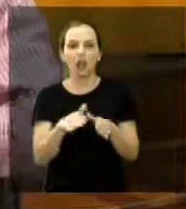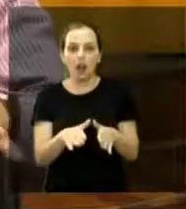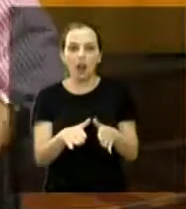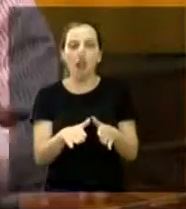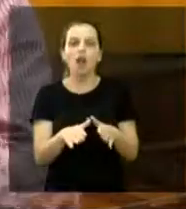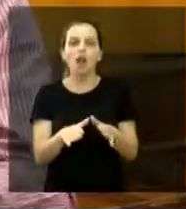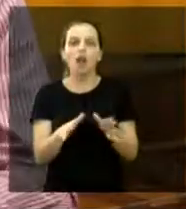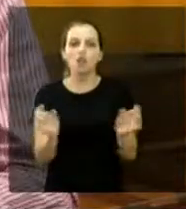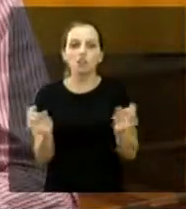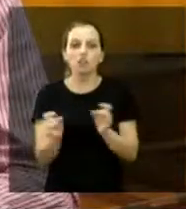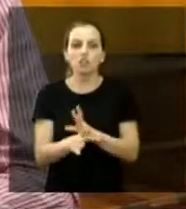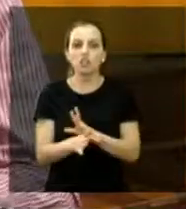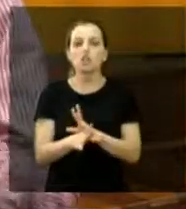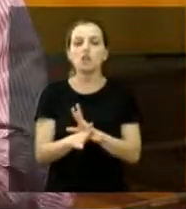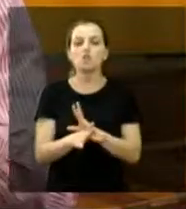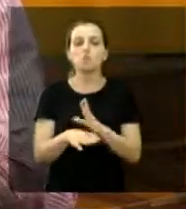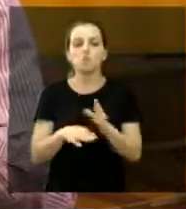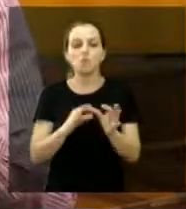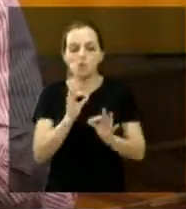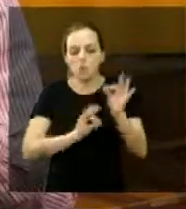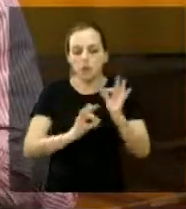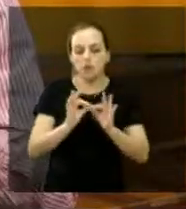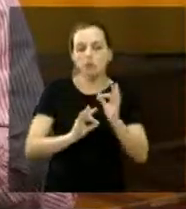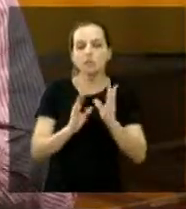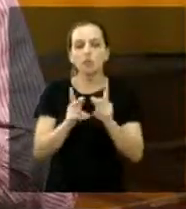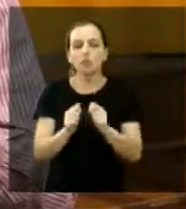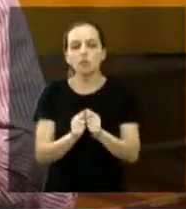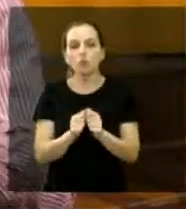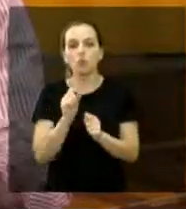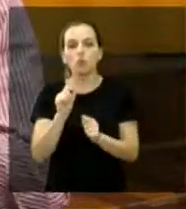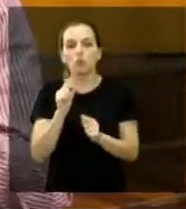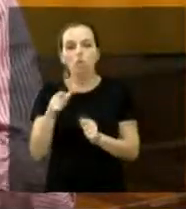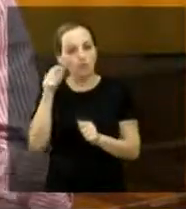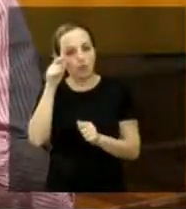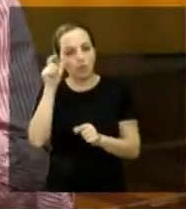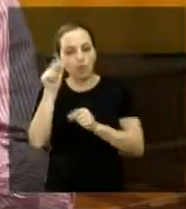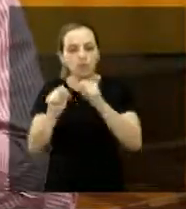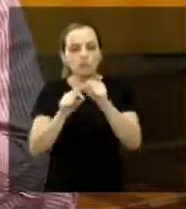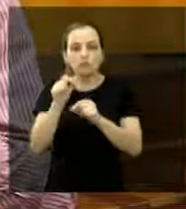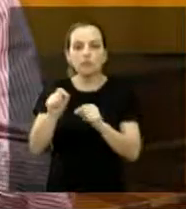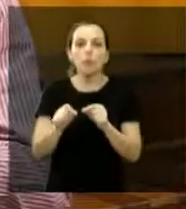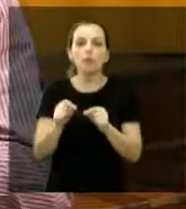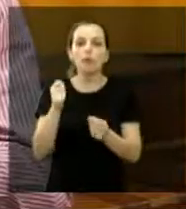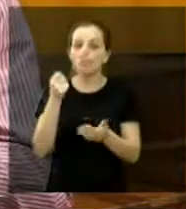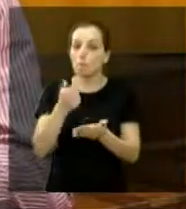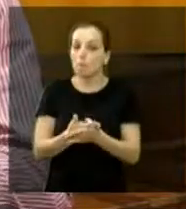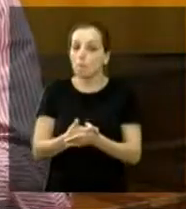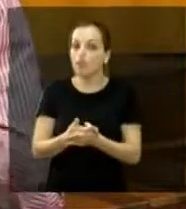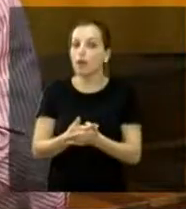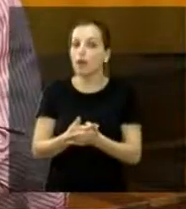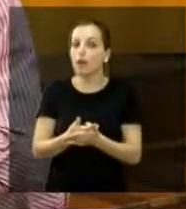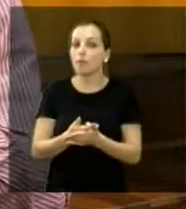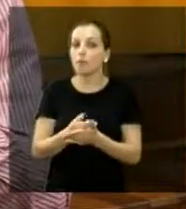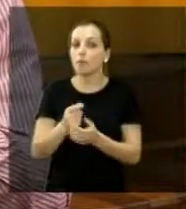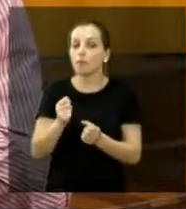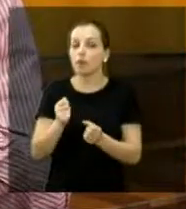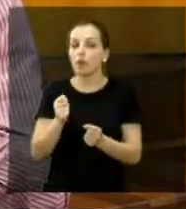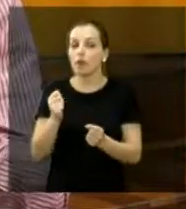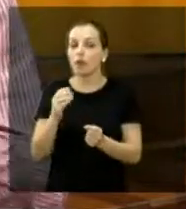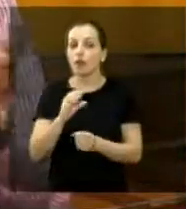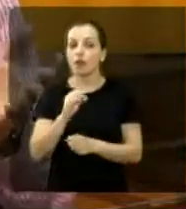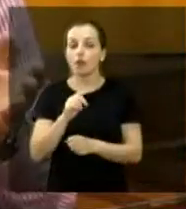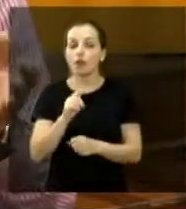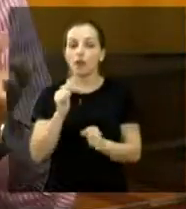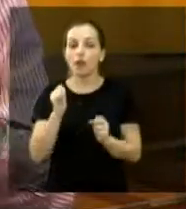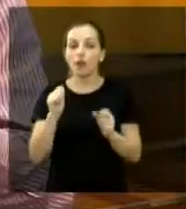gravadora, botamos um papelzinho lá. Falei, gente, o que mais interessa para quem comprar, para quem vai ouvir, são os gols.